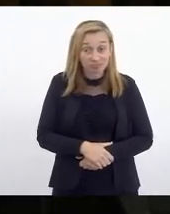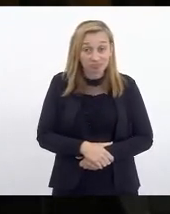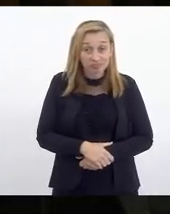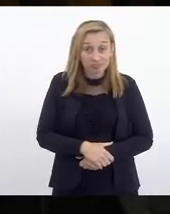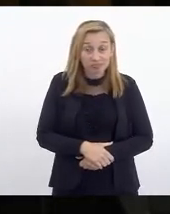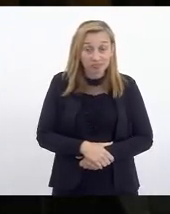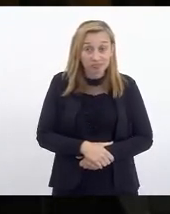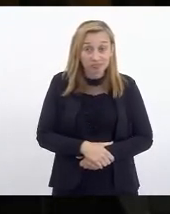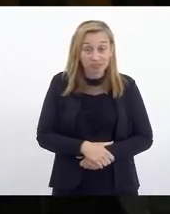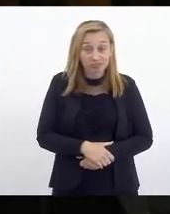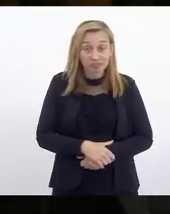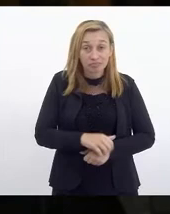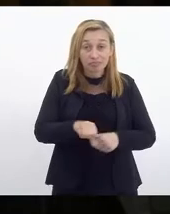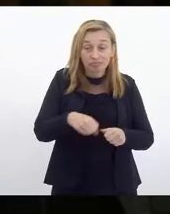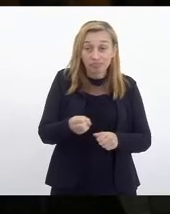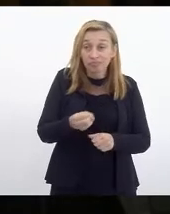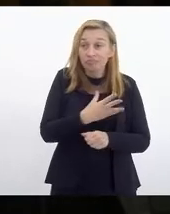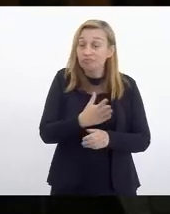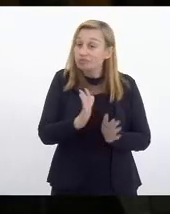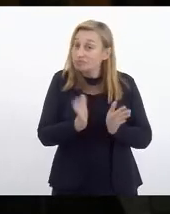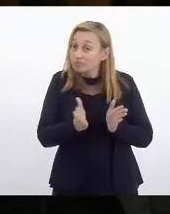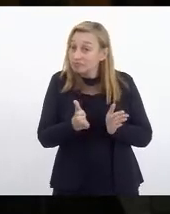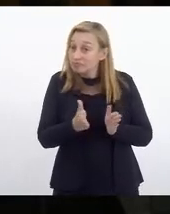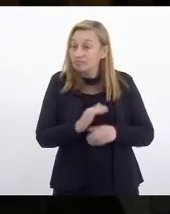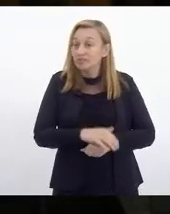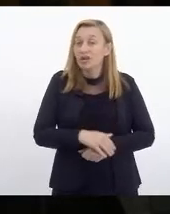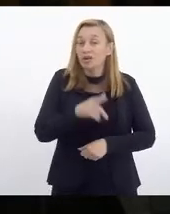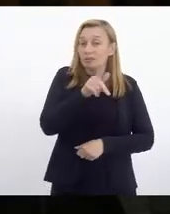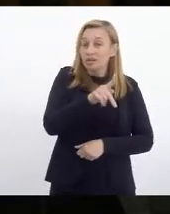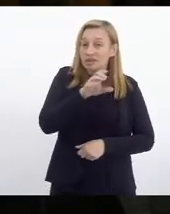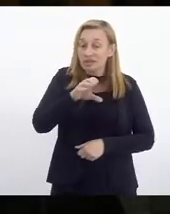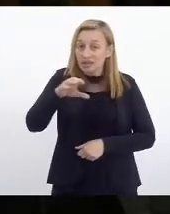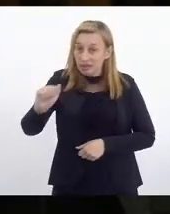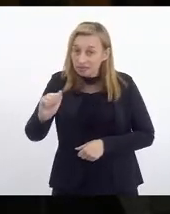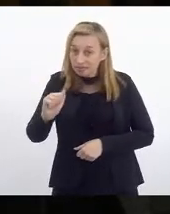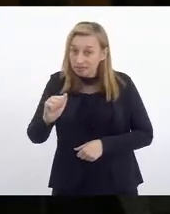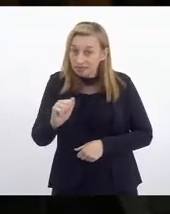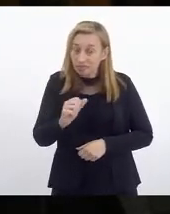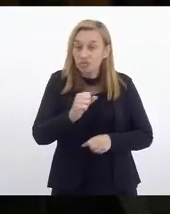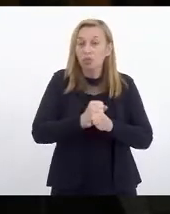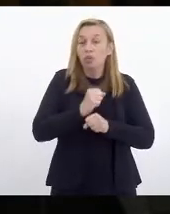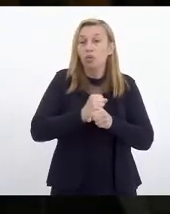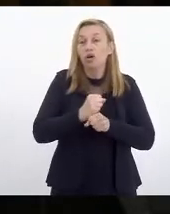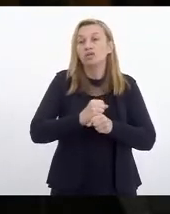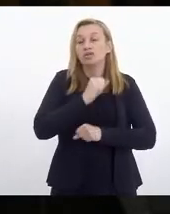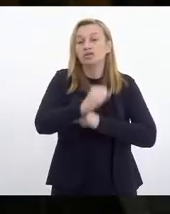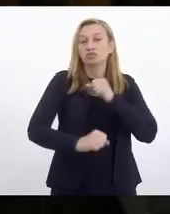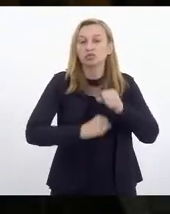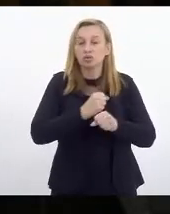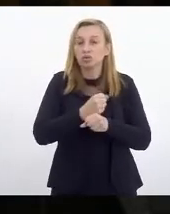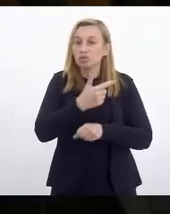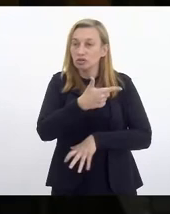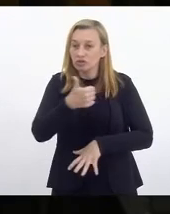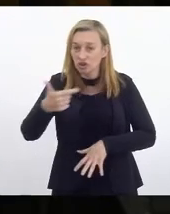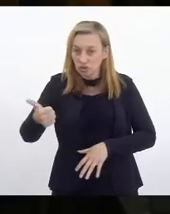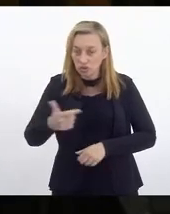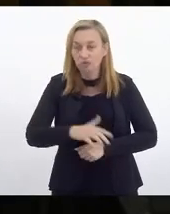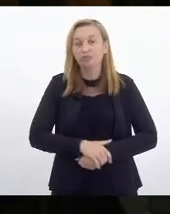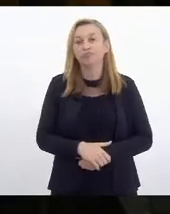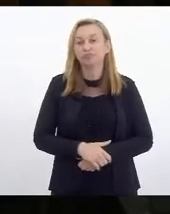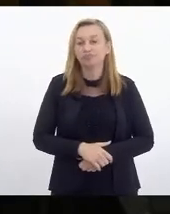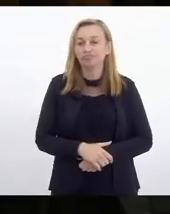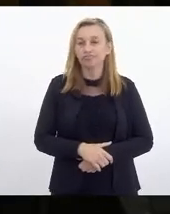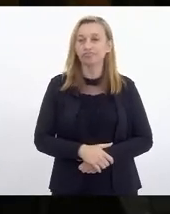atualizada monetariamente através do IPCA para o ano de 2022.